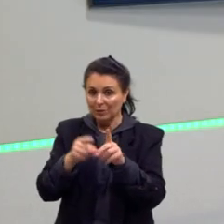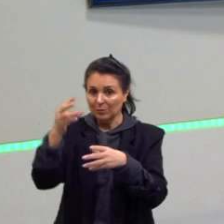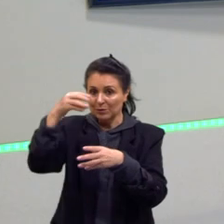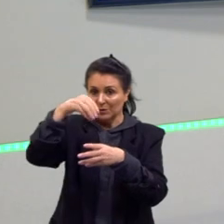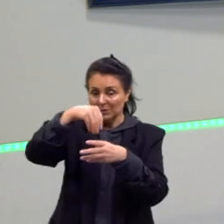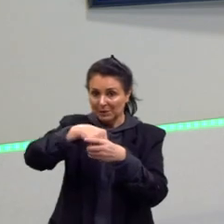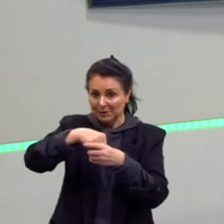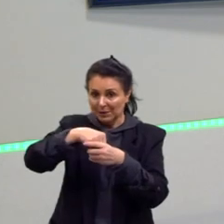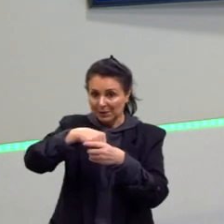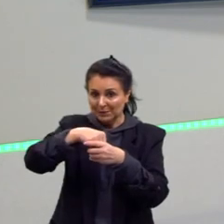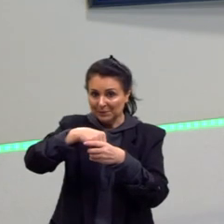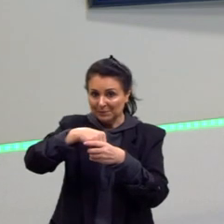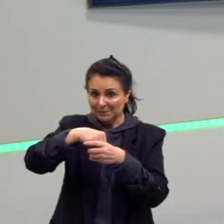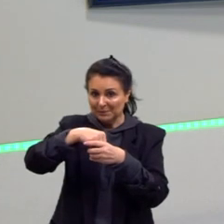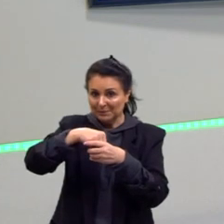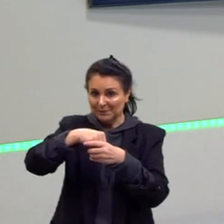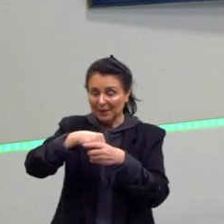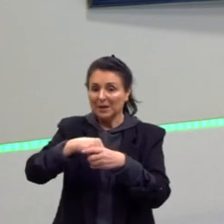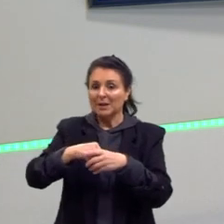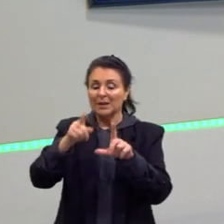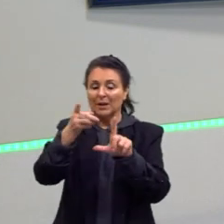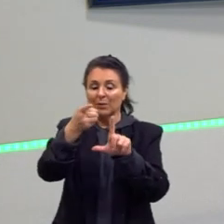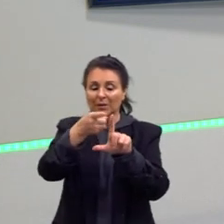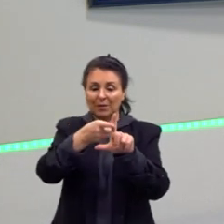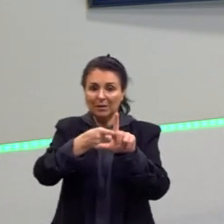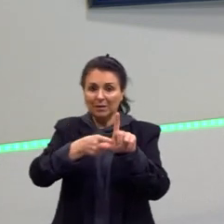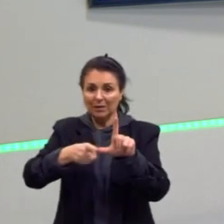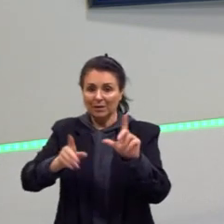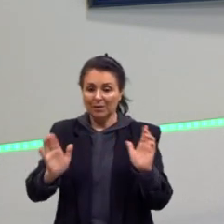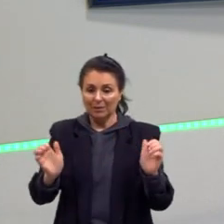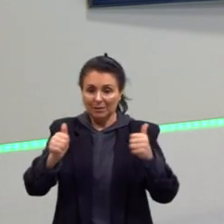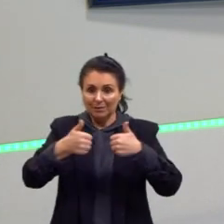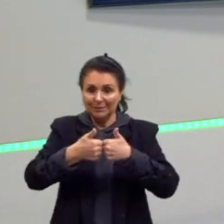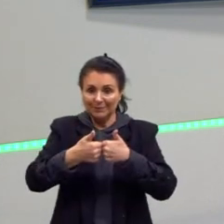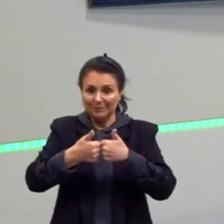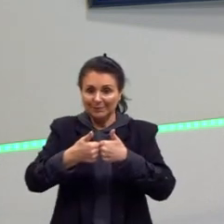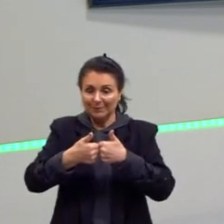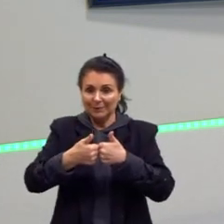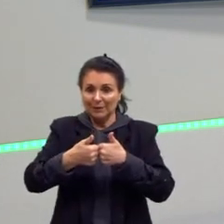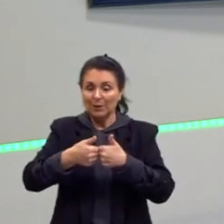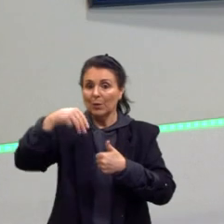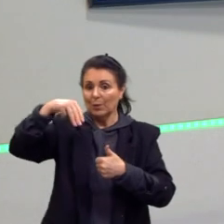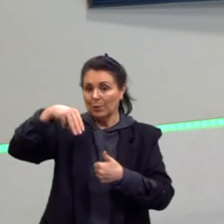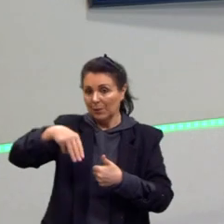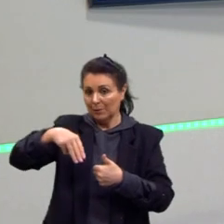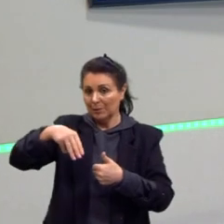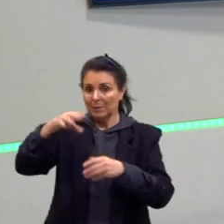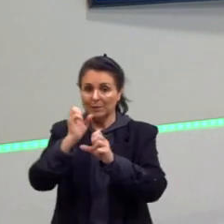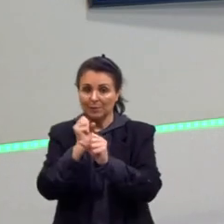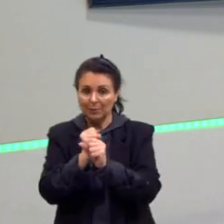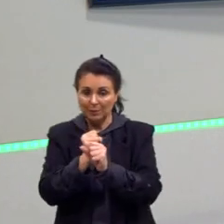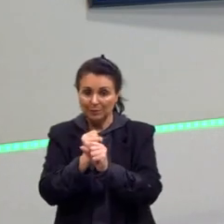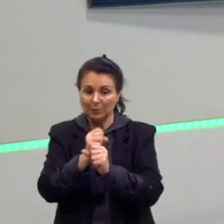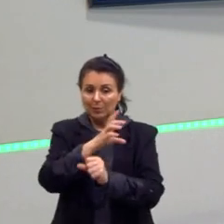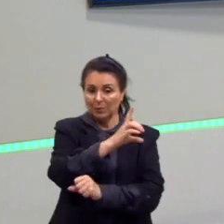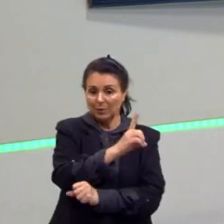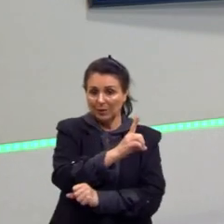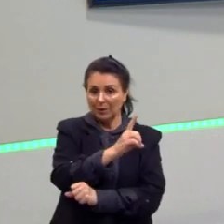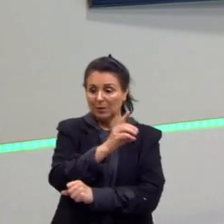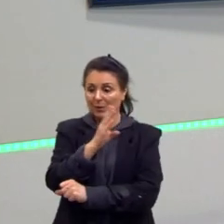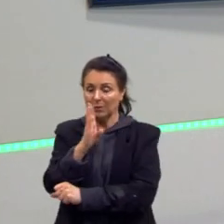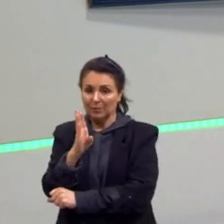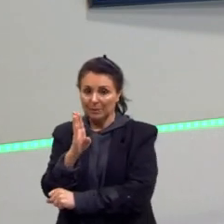portanto os ângulos opostos o ângulo externo aqui em M seria a soma do ângulo de com o